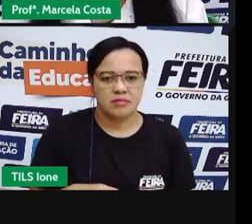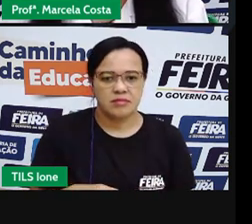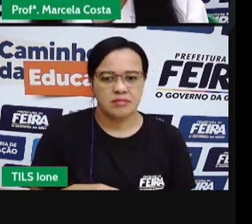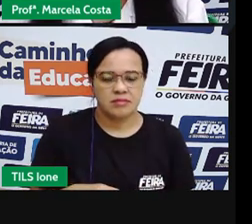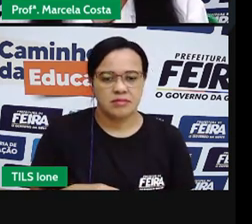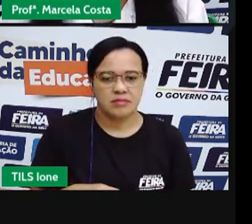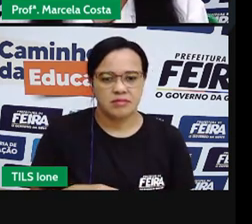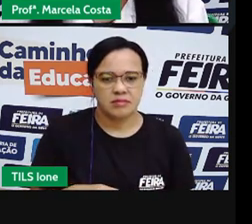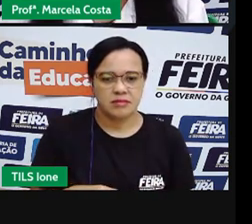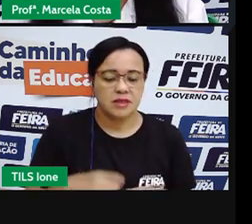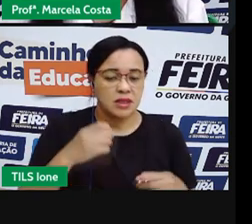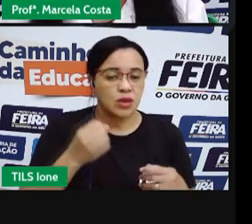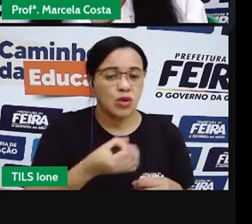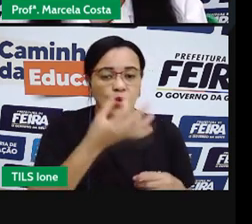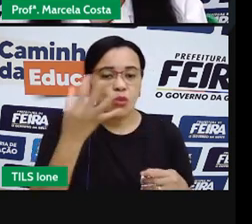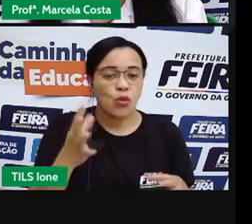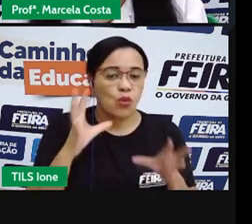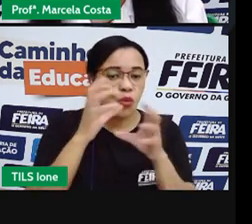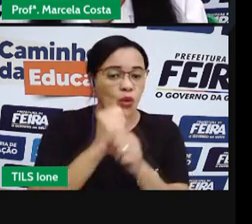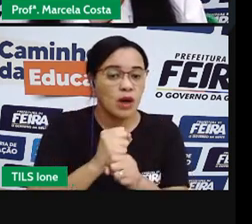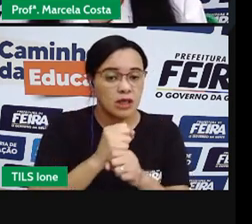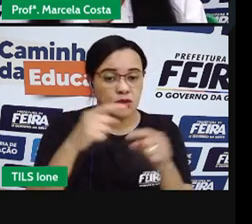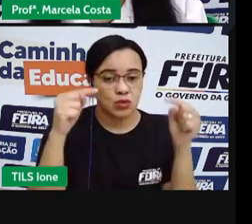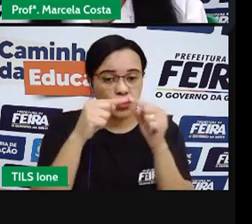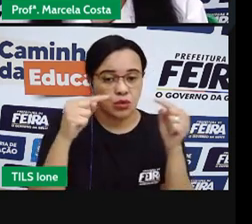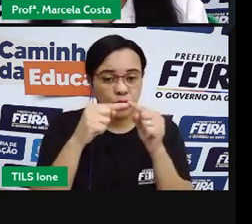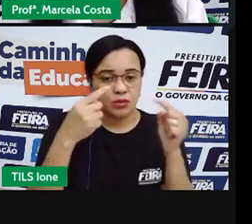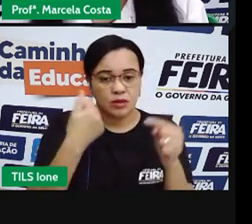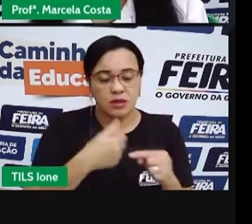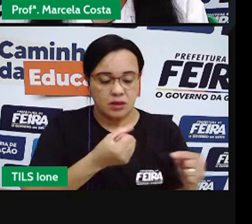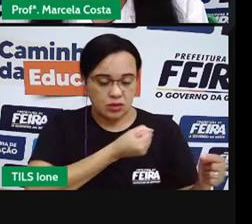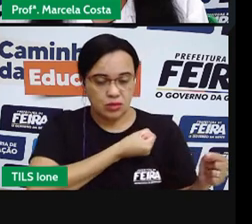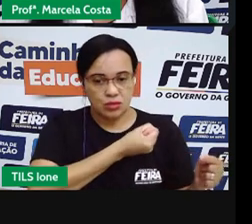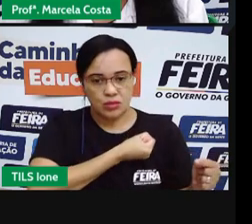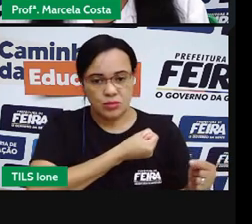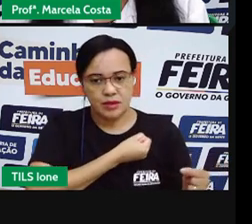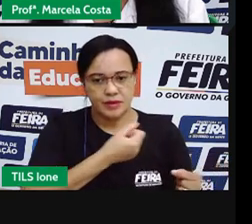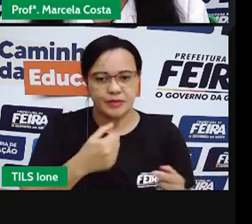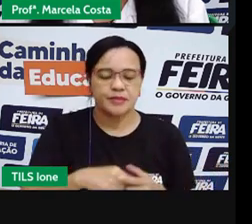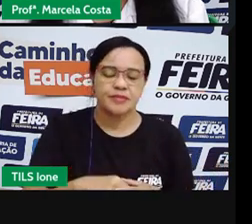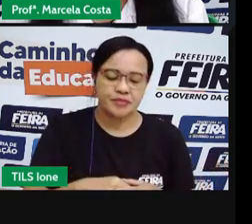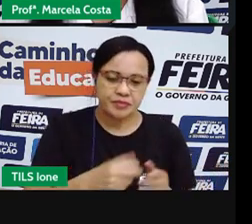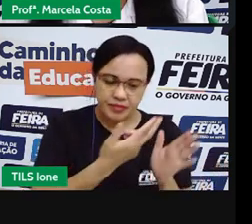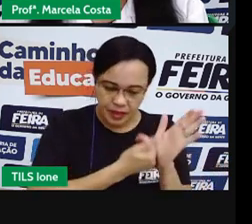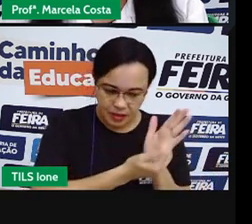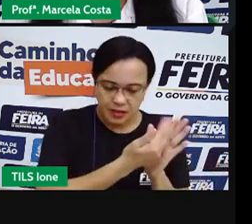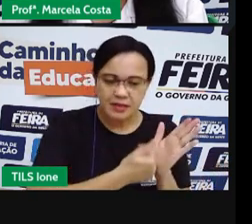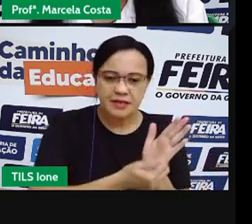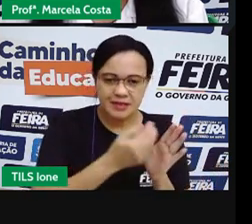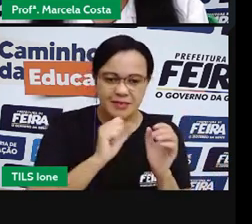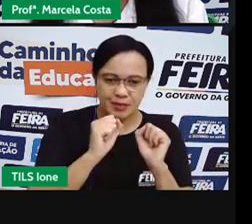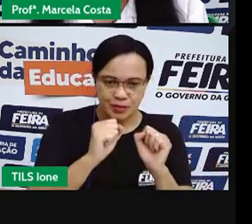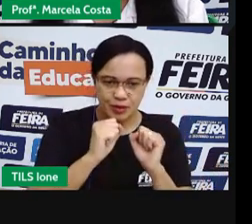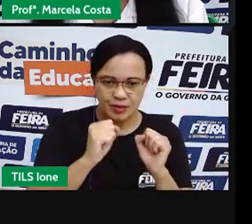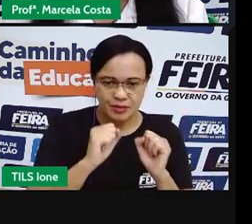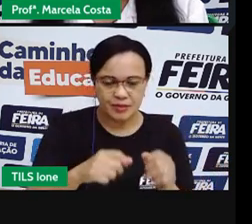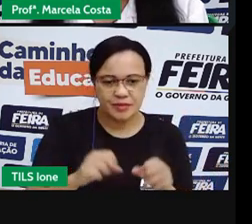e a quantidade que ele representa. Desenhe a quantidade de ovos ao lado, certo?